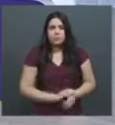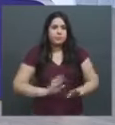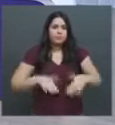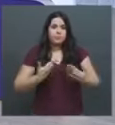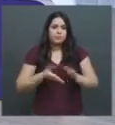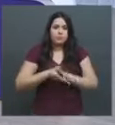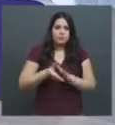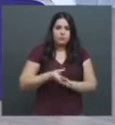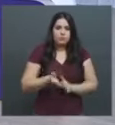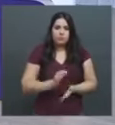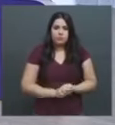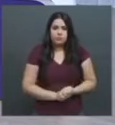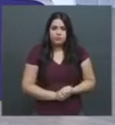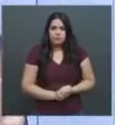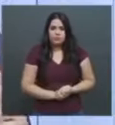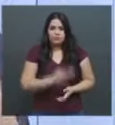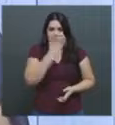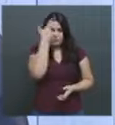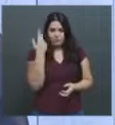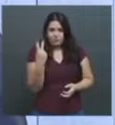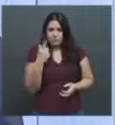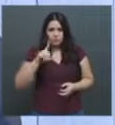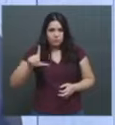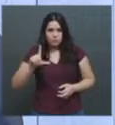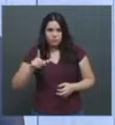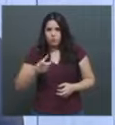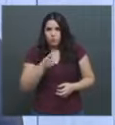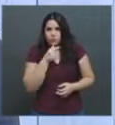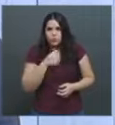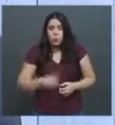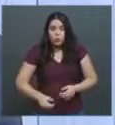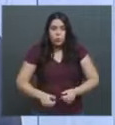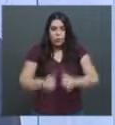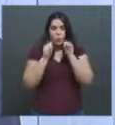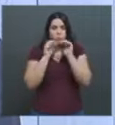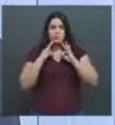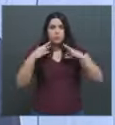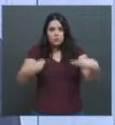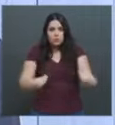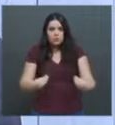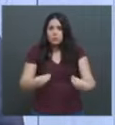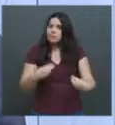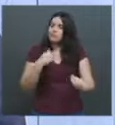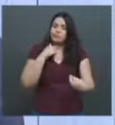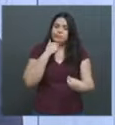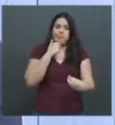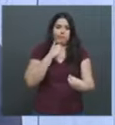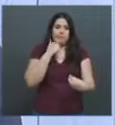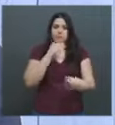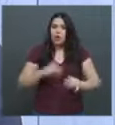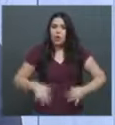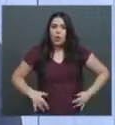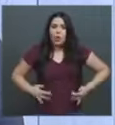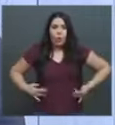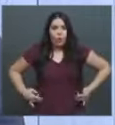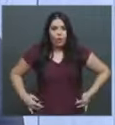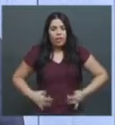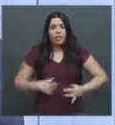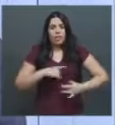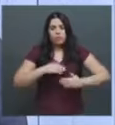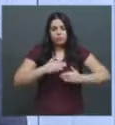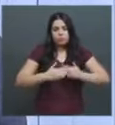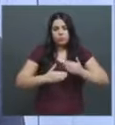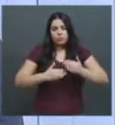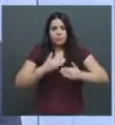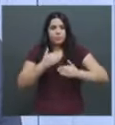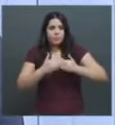erro que o pessoal comete mesmo, toma 2 litros de água de uma vez só, não adianta, né? O rim ele filtra num ritmo que ele precisa ser mantido, a